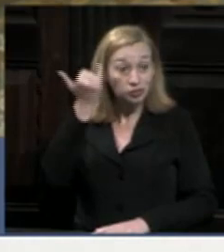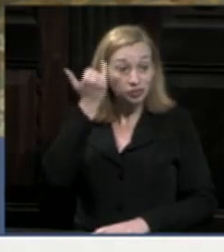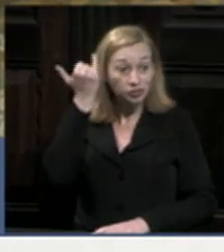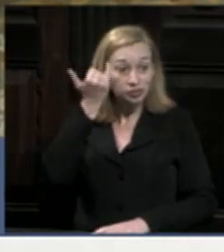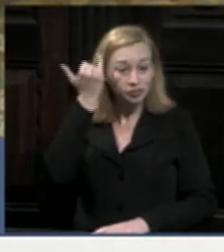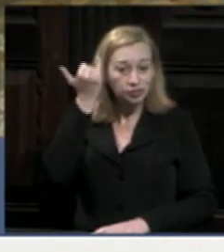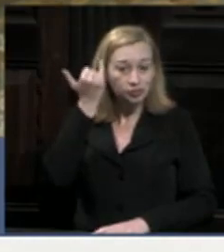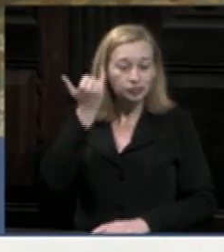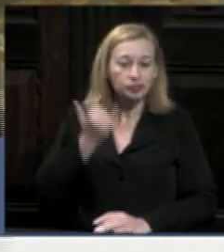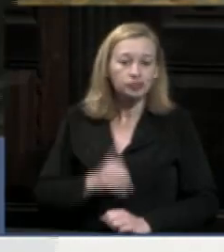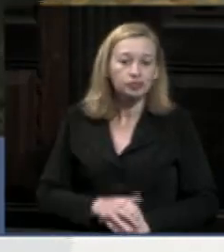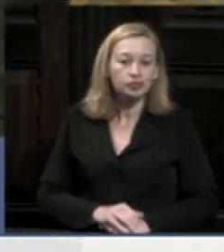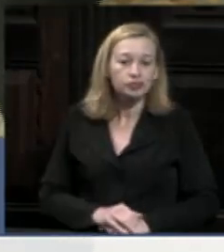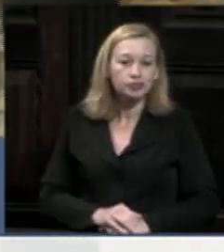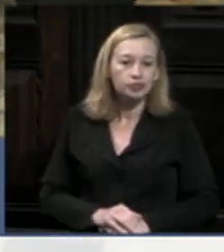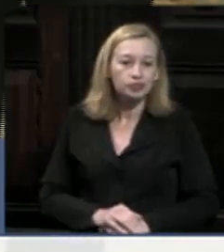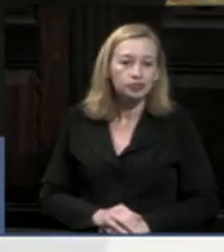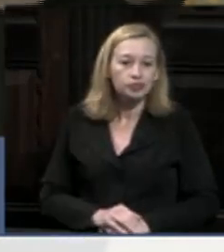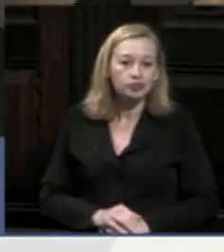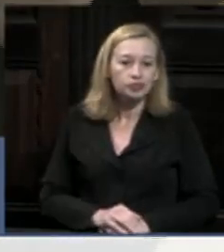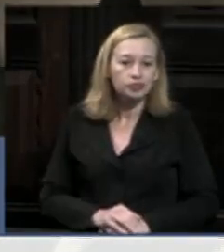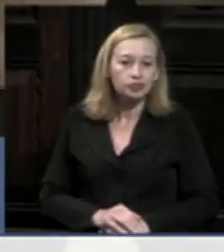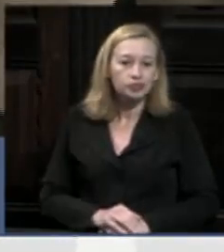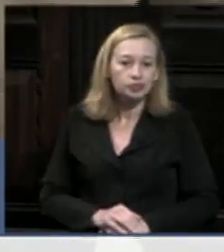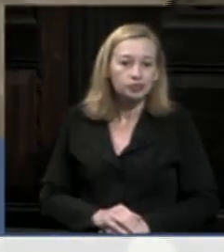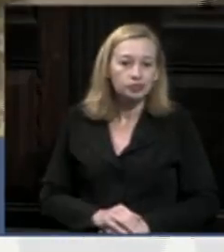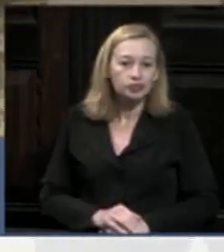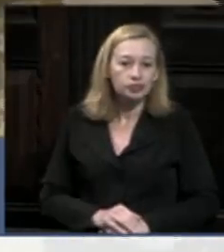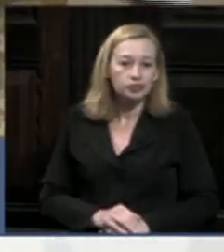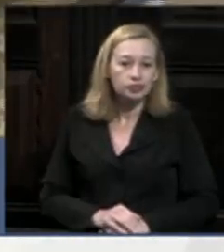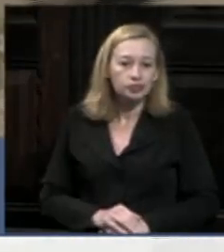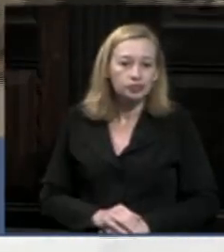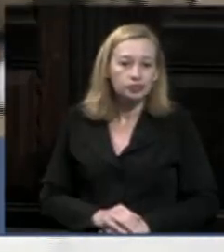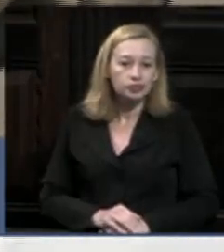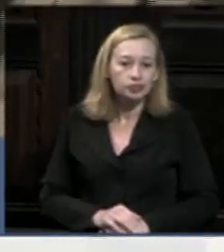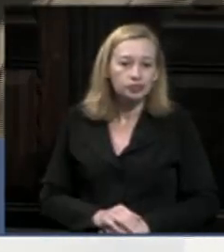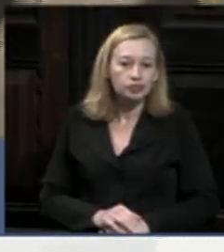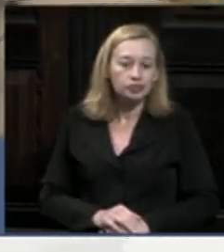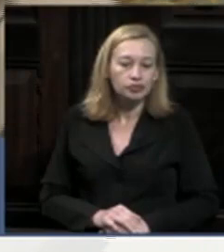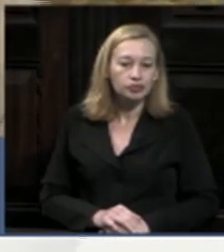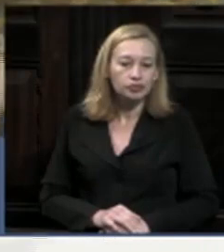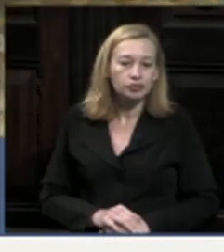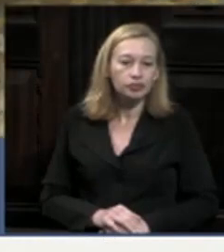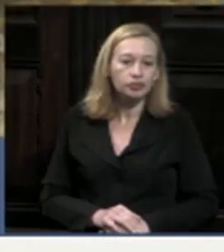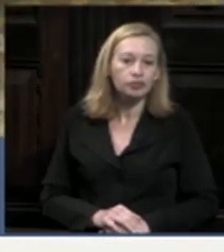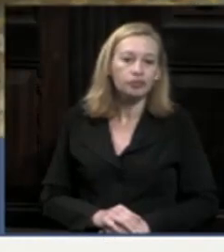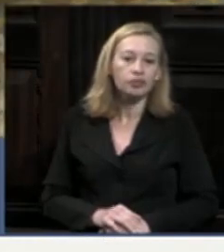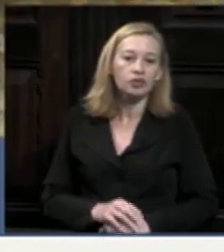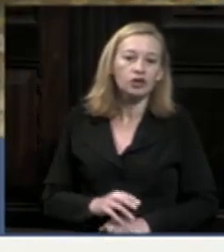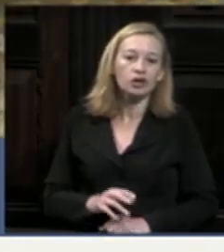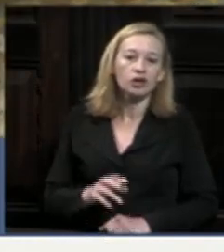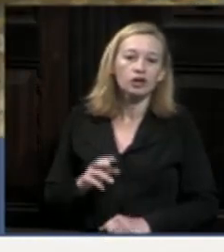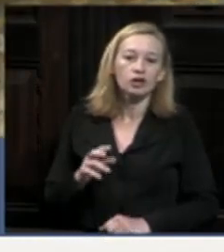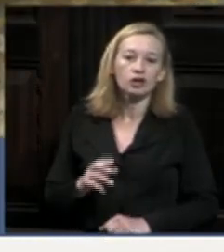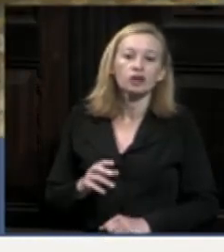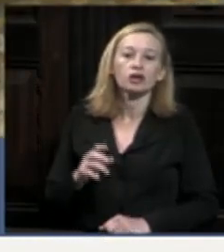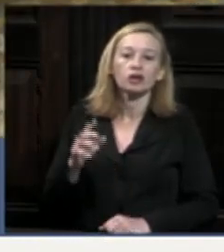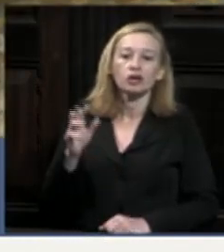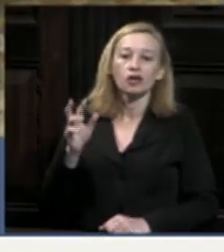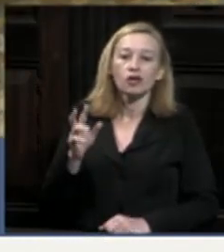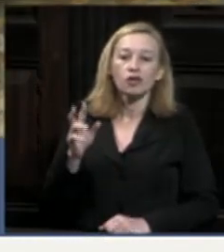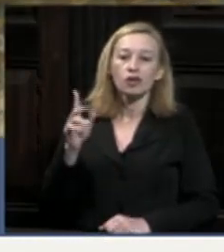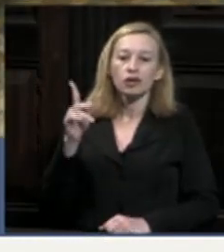ele capitalizar o fundo único do rio previdência visto